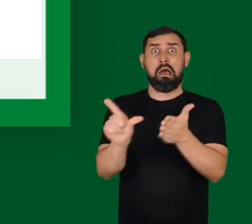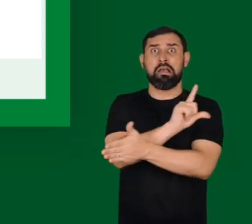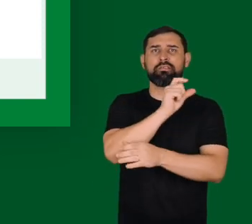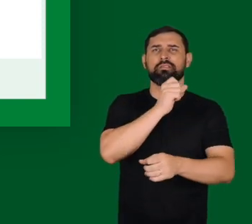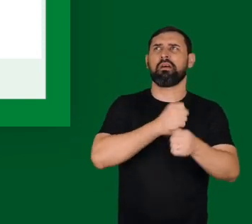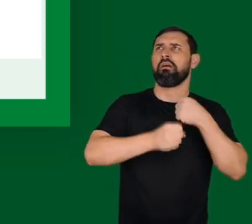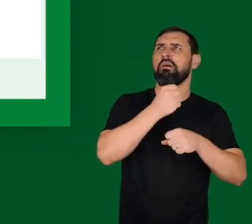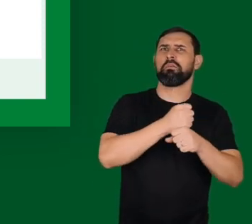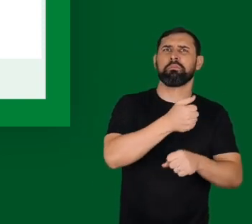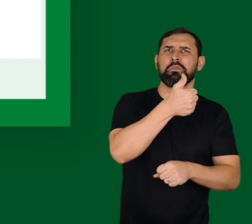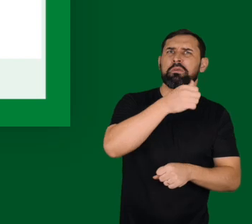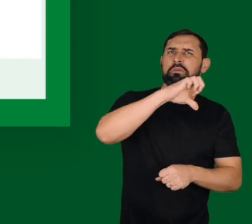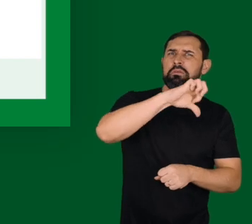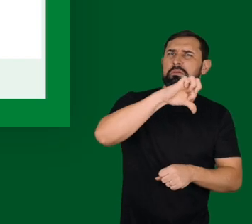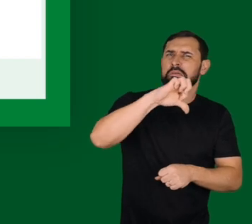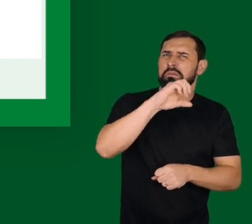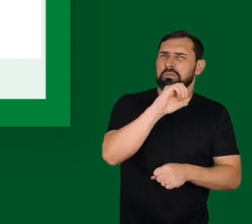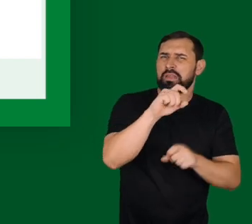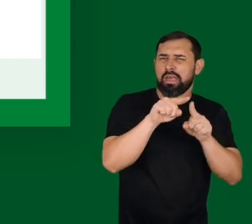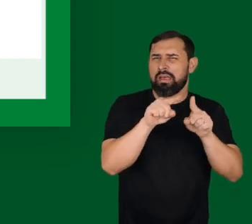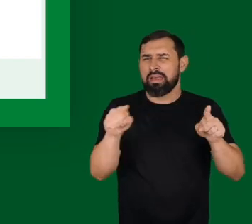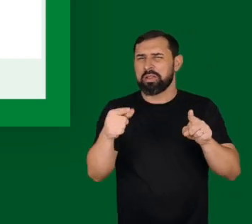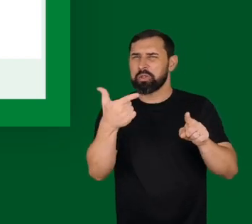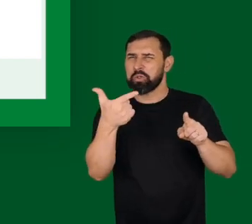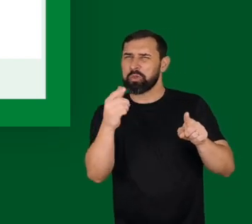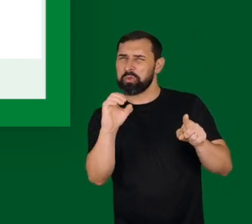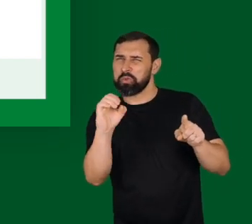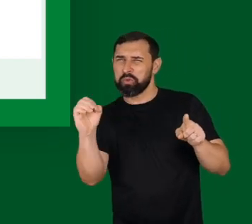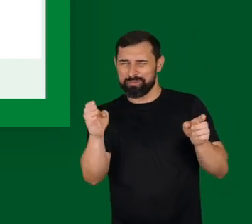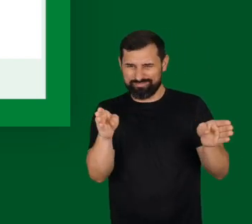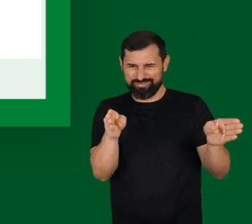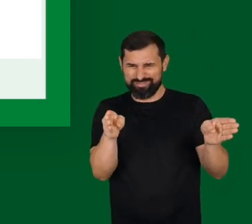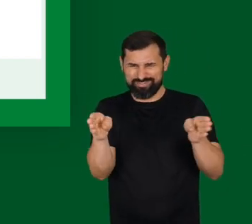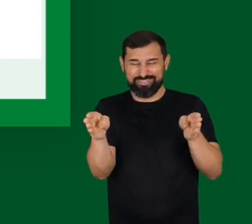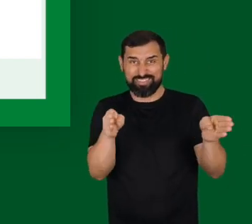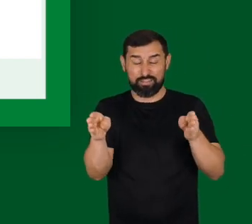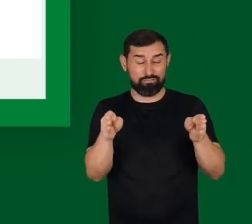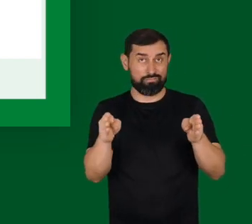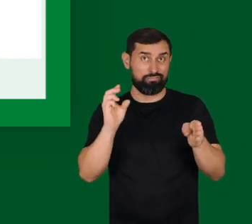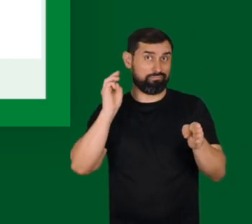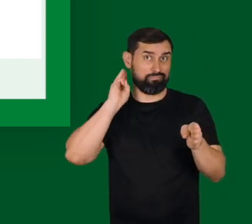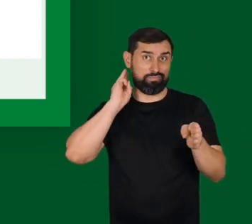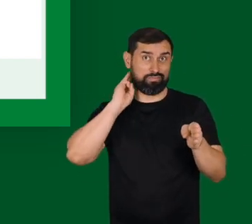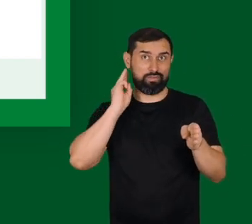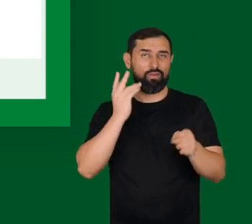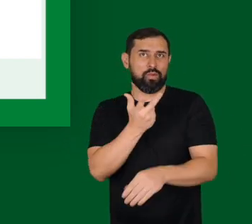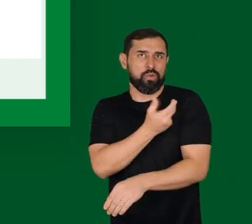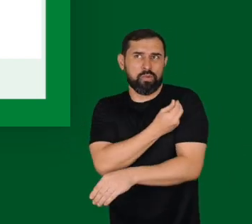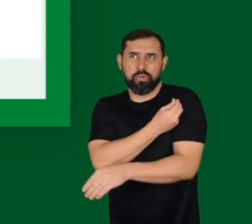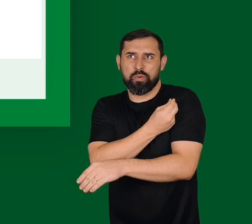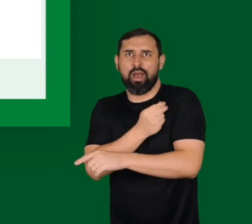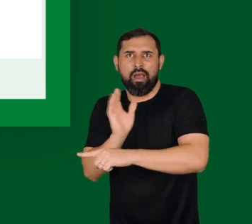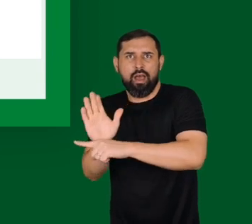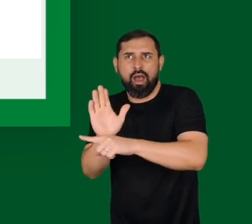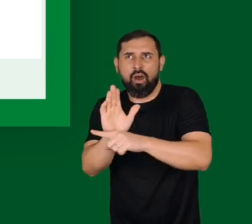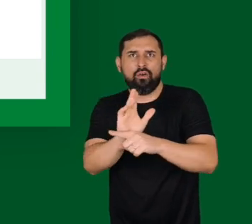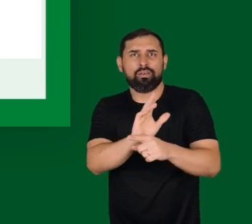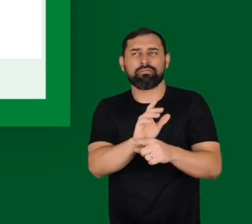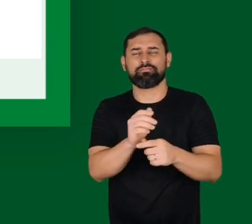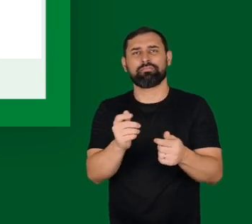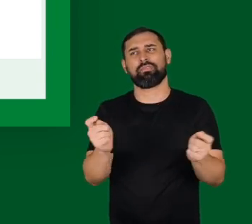de evoluir com crise convulsiva. Então, a gente tem que estar atento. Então, lembrar